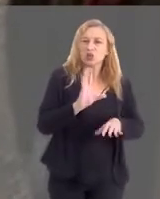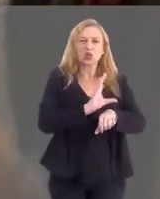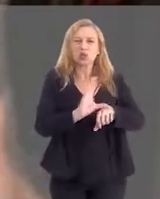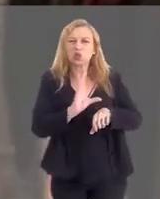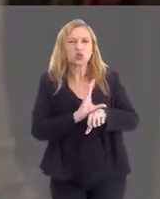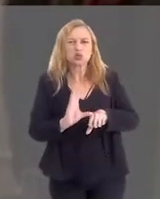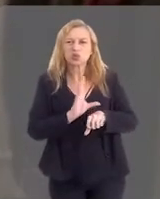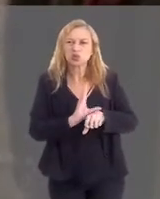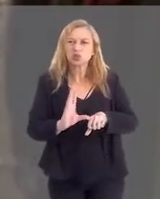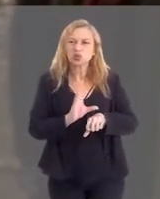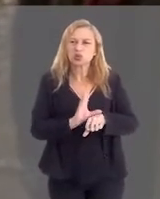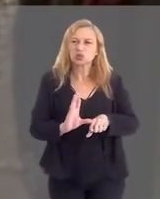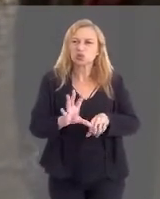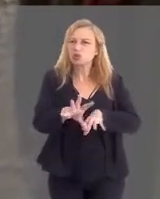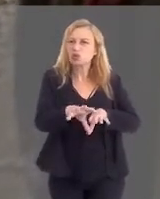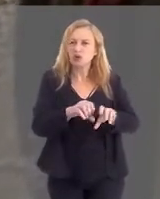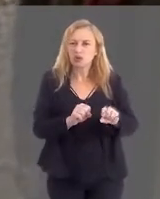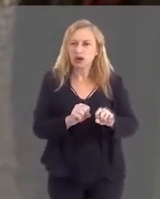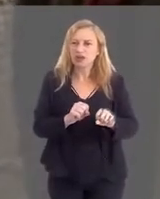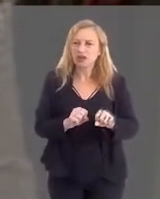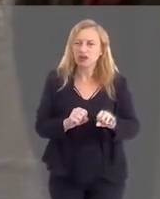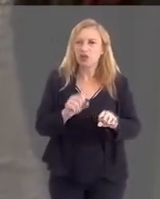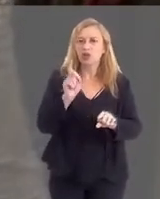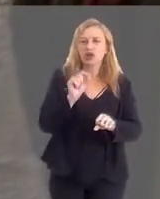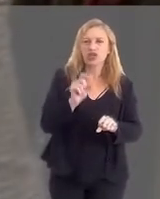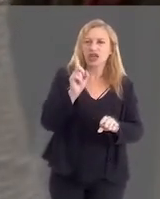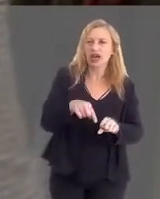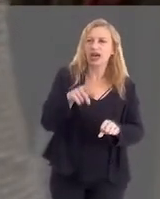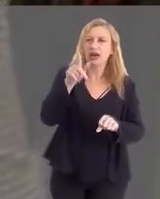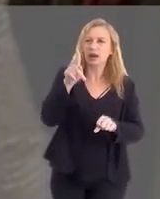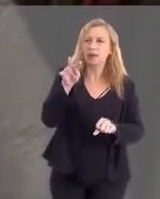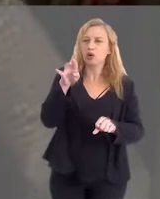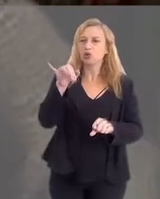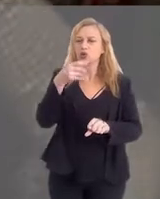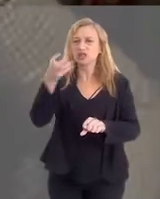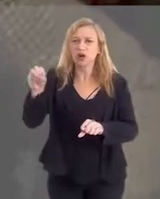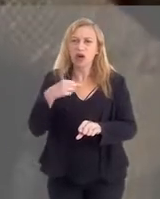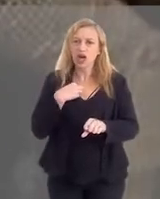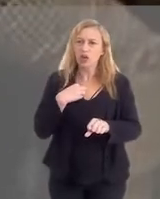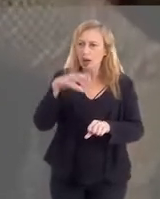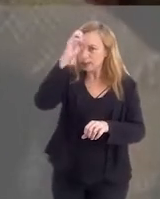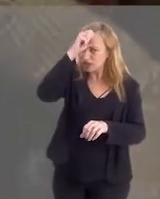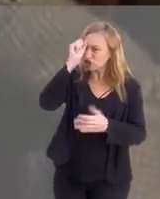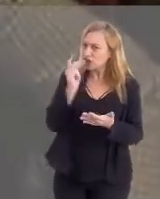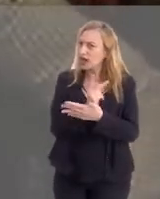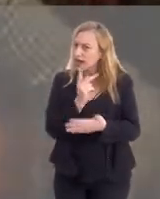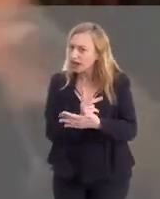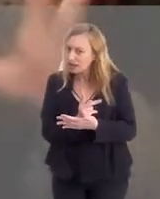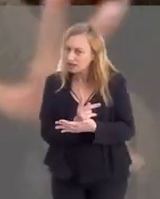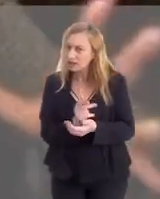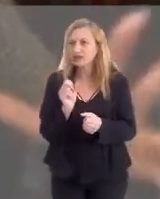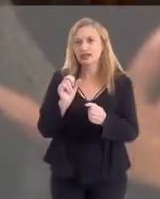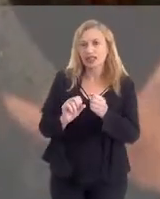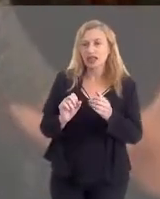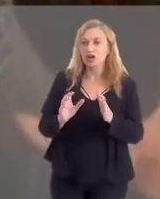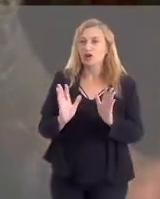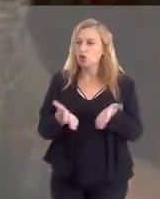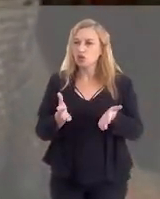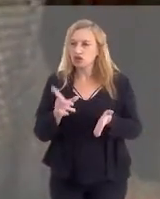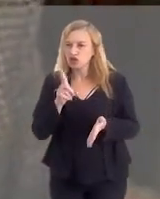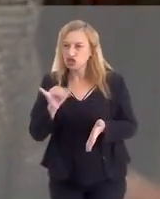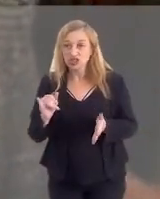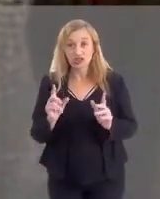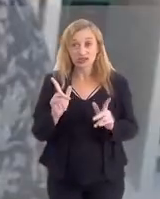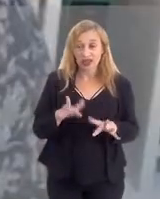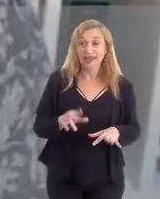academia, a gente não tinha cursos formais sobre produção. A gente aprendia errando e fazendo, que hoje em dia as pessoas não precisam